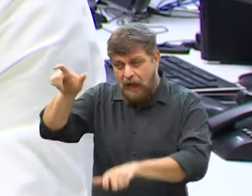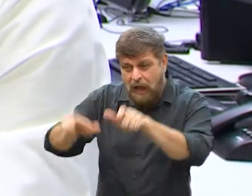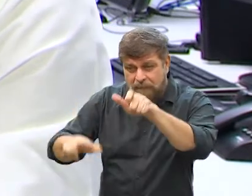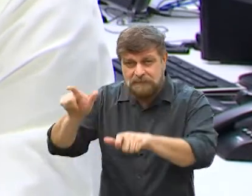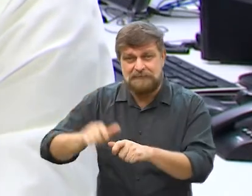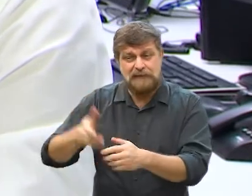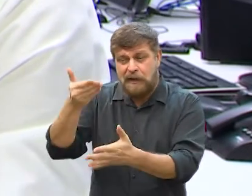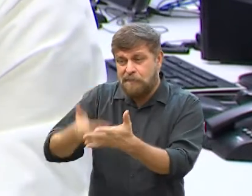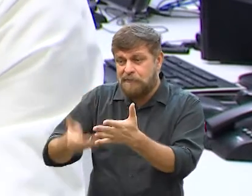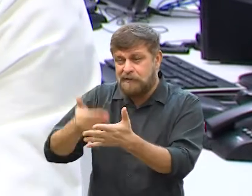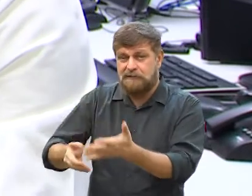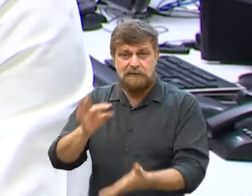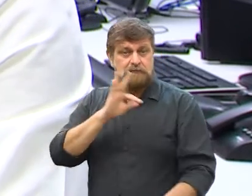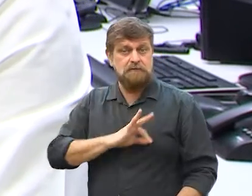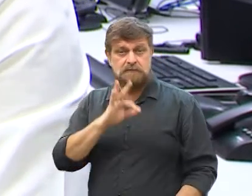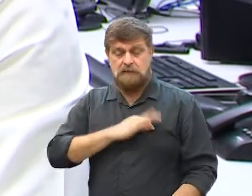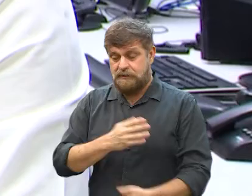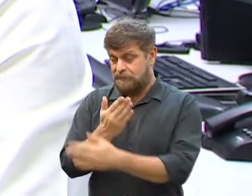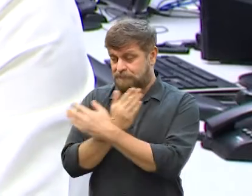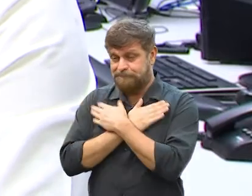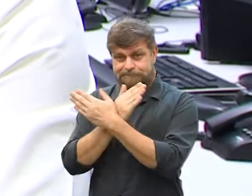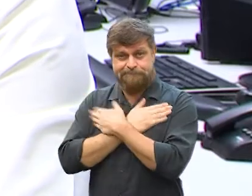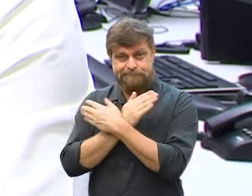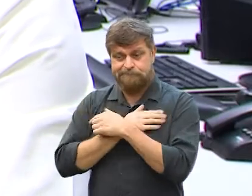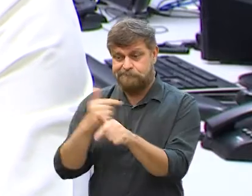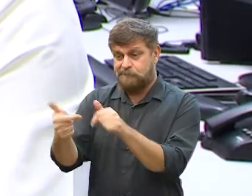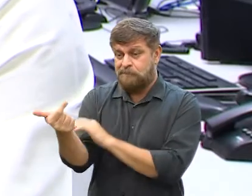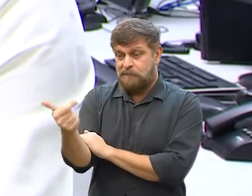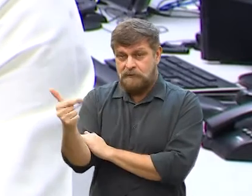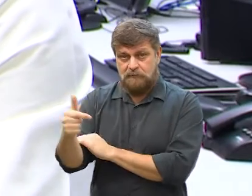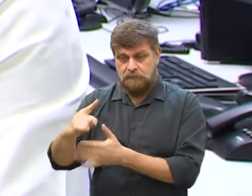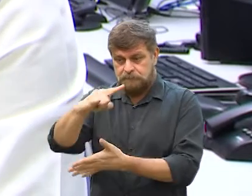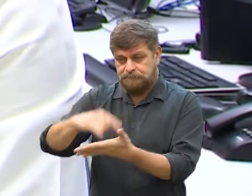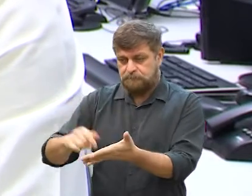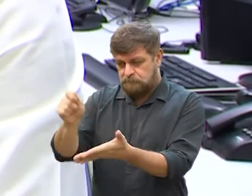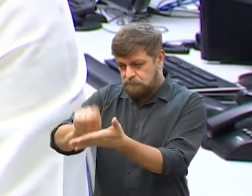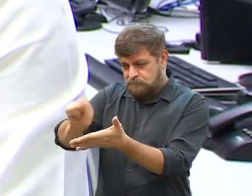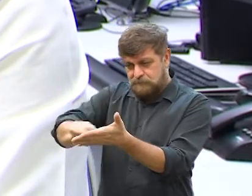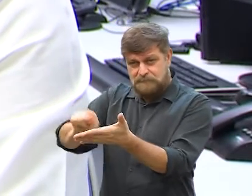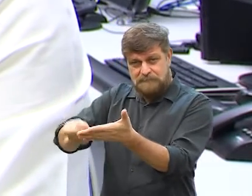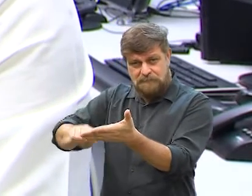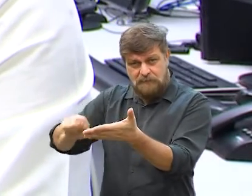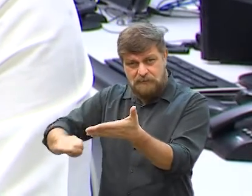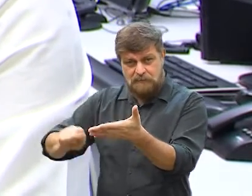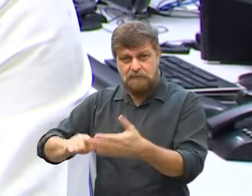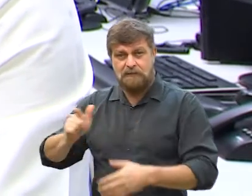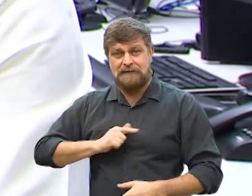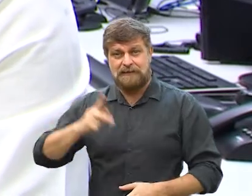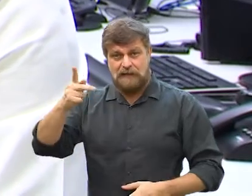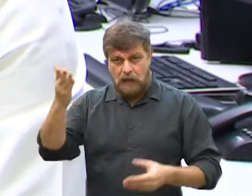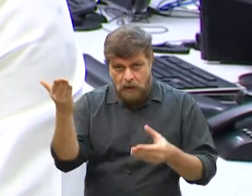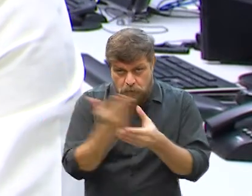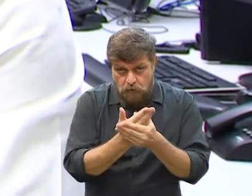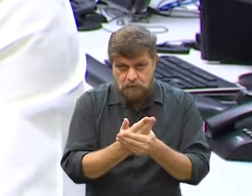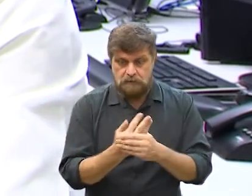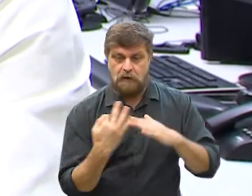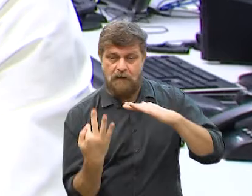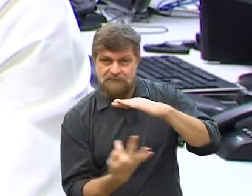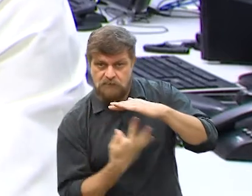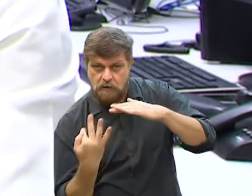que perderam a sua renda, perderam o seu emprego, que ele documente isso, que ele tente, através do PROCON,